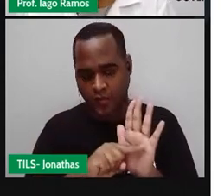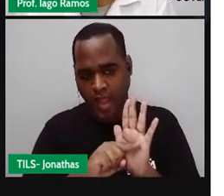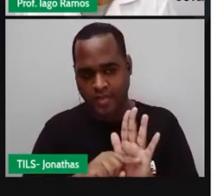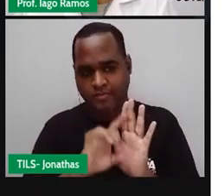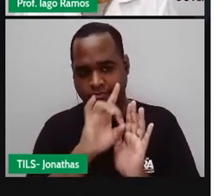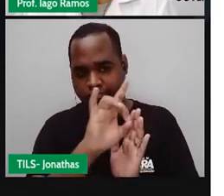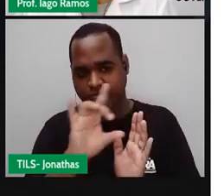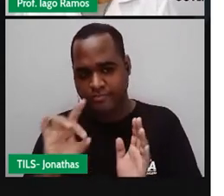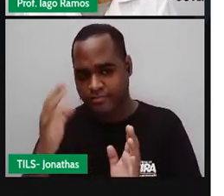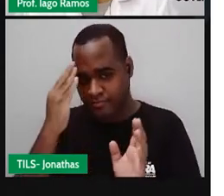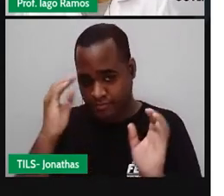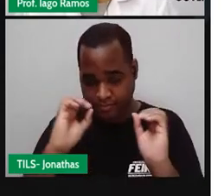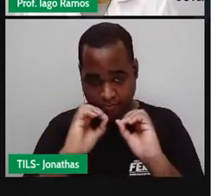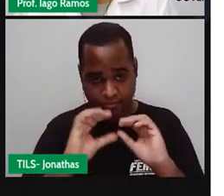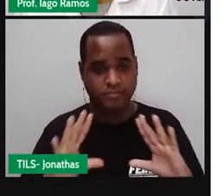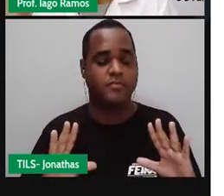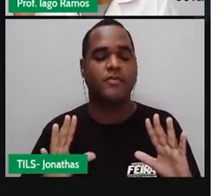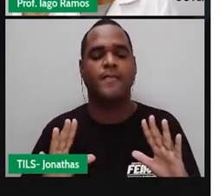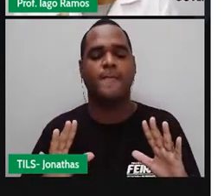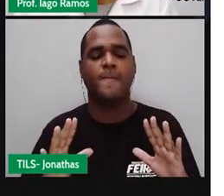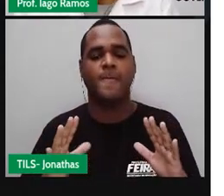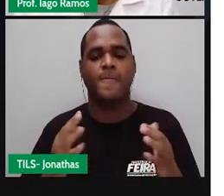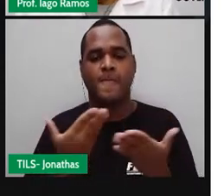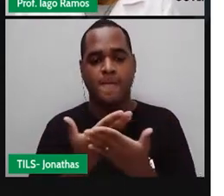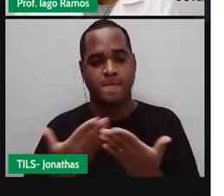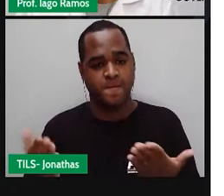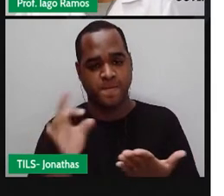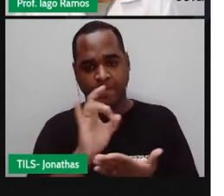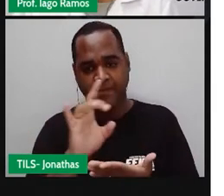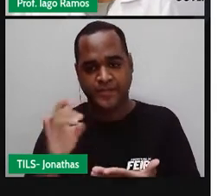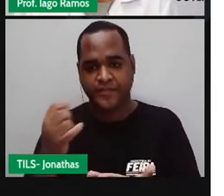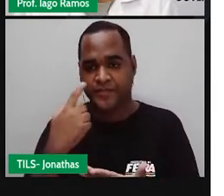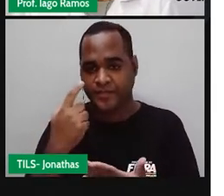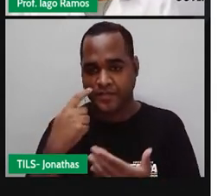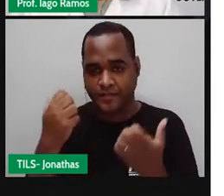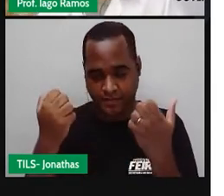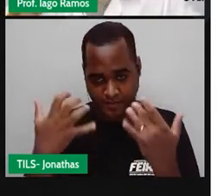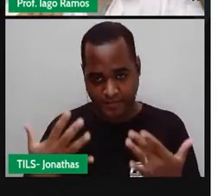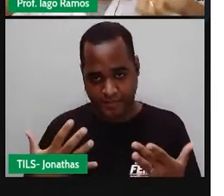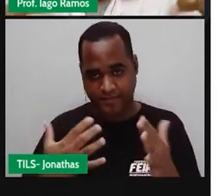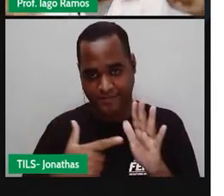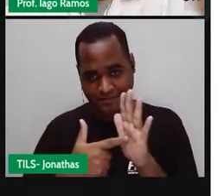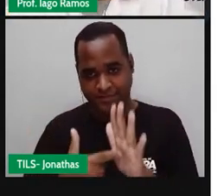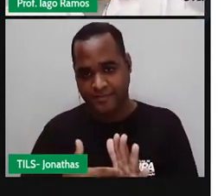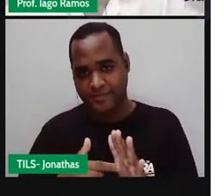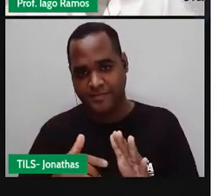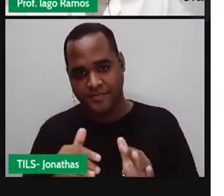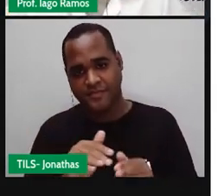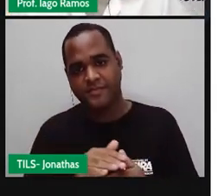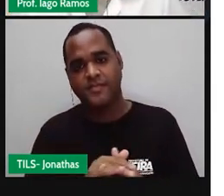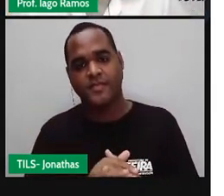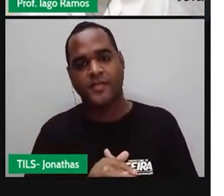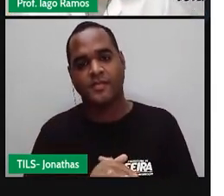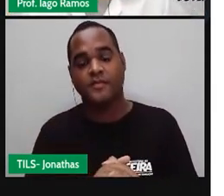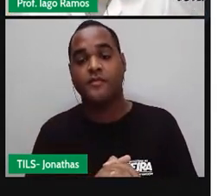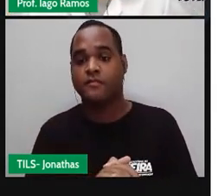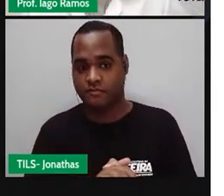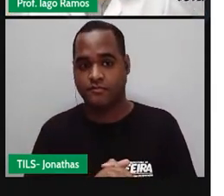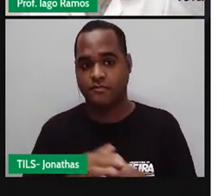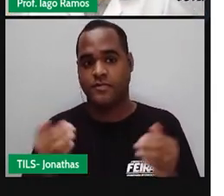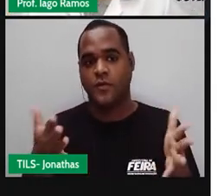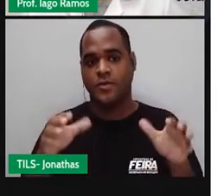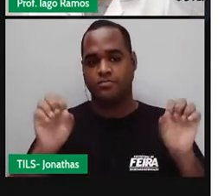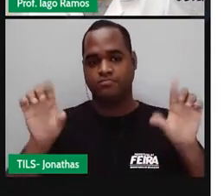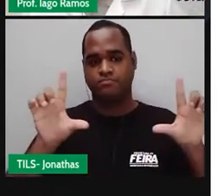perguntas dentro do que a gente vai trazer aqui para essa nossa aula que vai acontecer ali no nosso